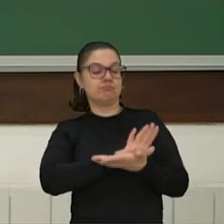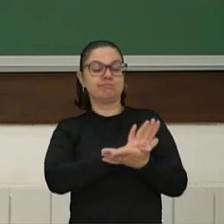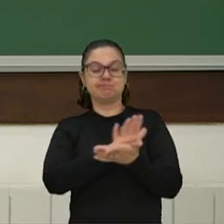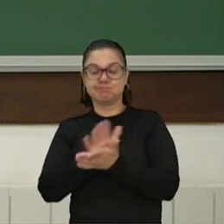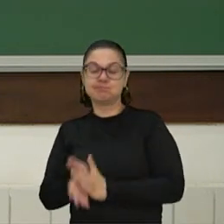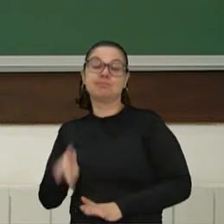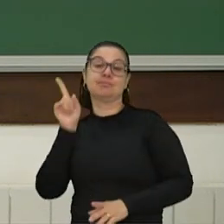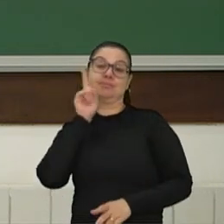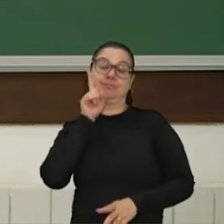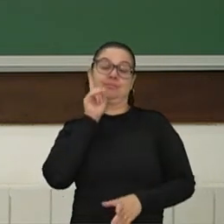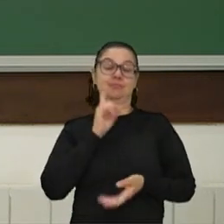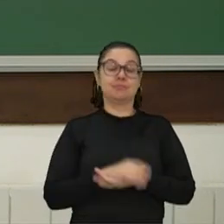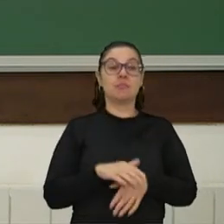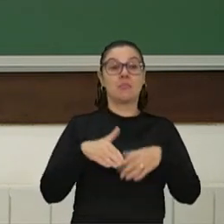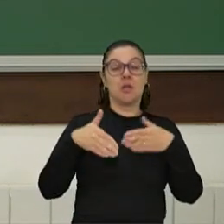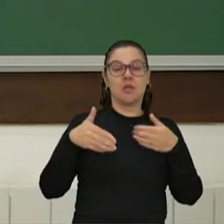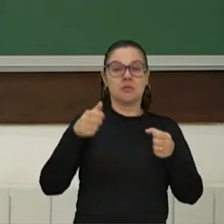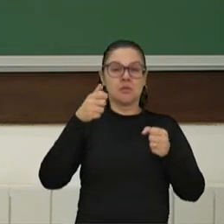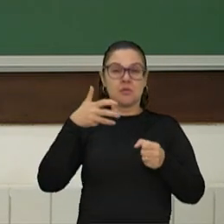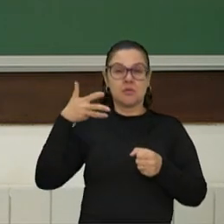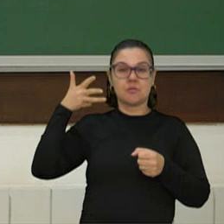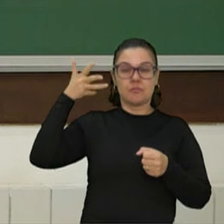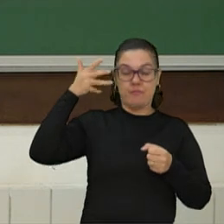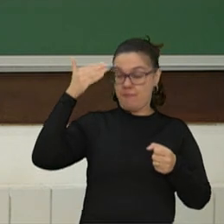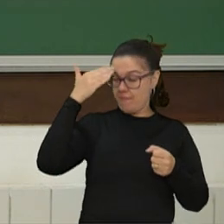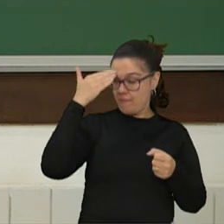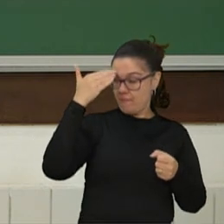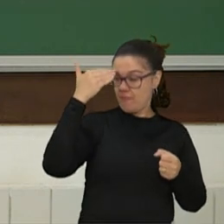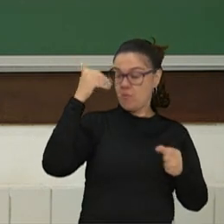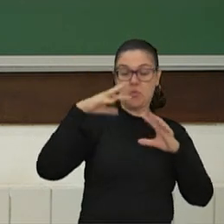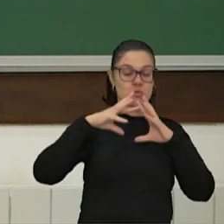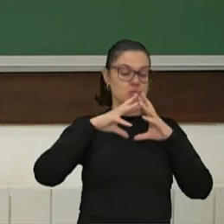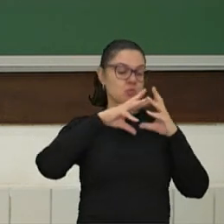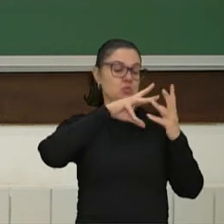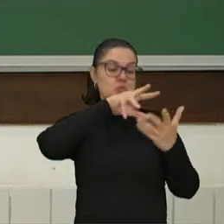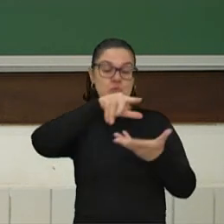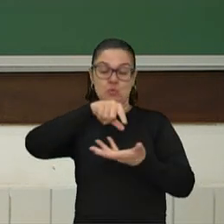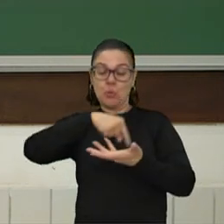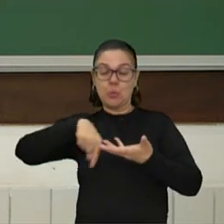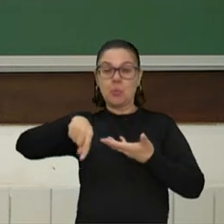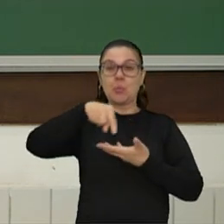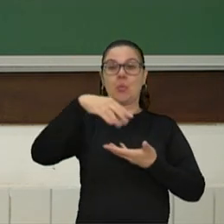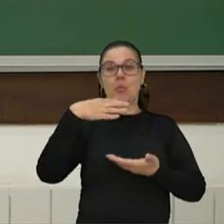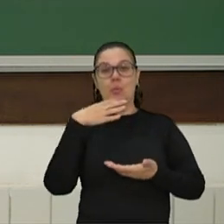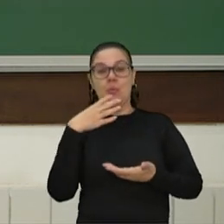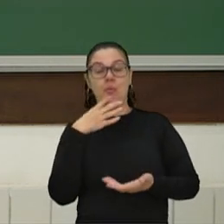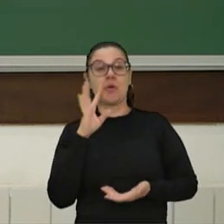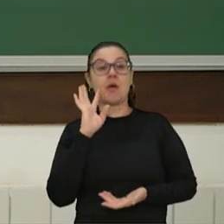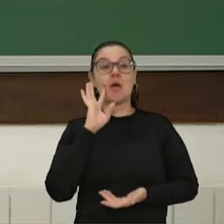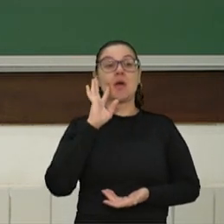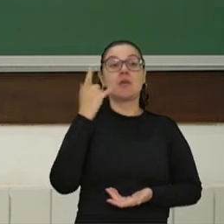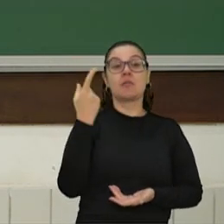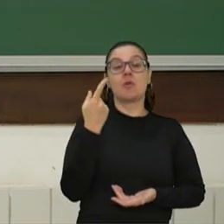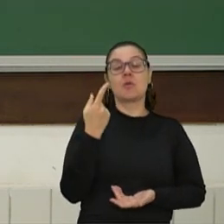nos Estados Unidos. Foi um discurso muito famoso, conhecido também no mundo todo, que aconteceu lá, ó,